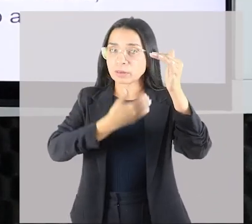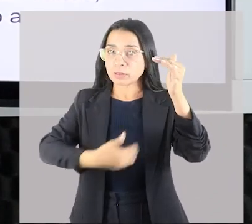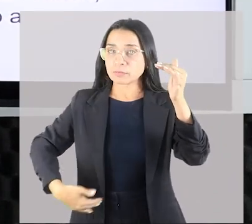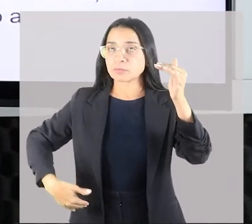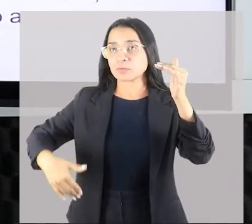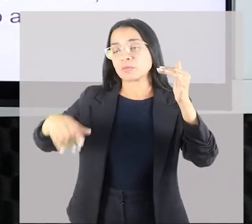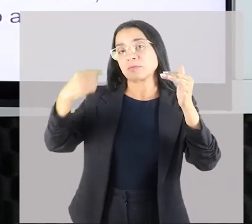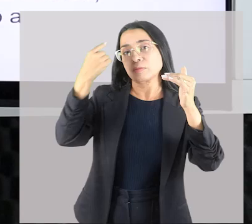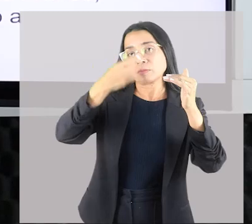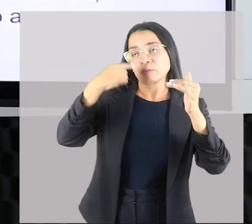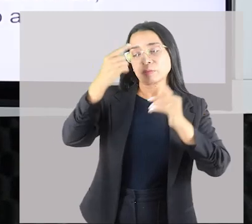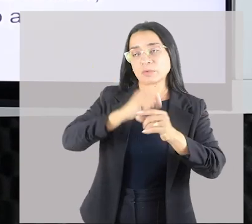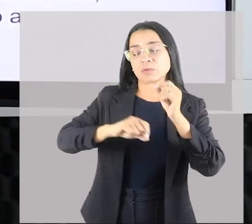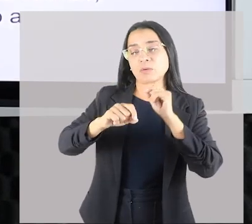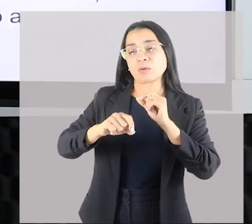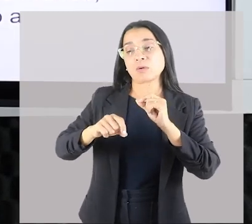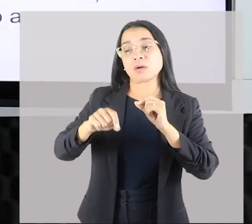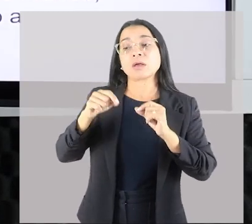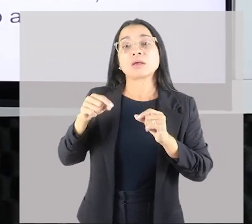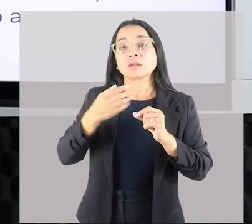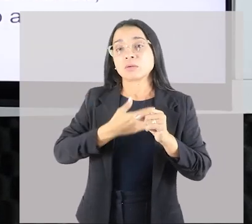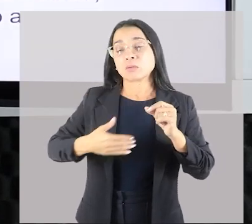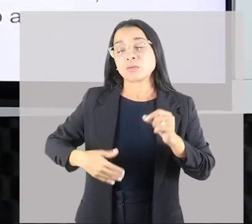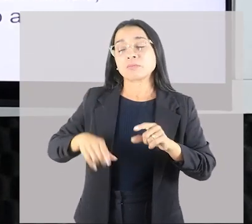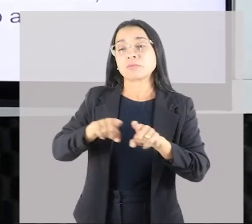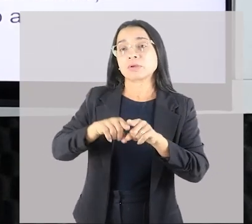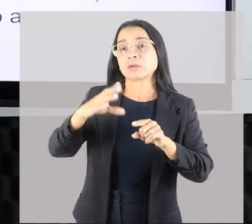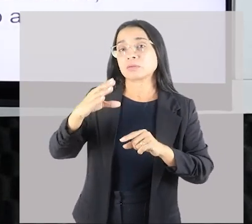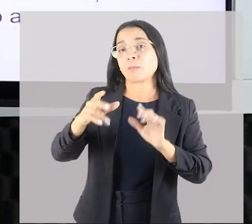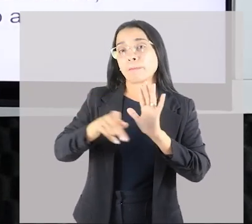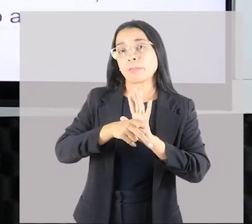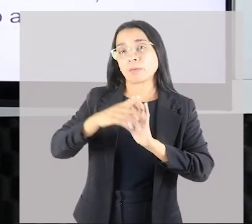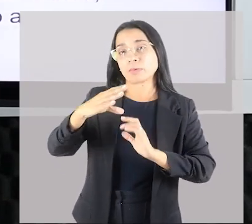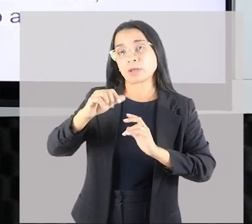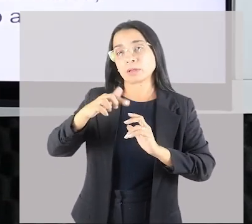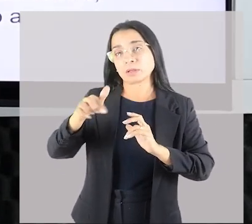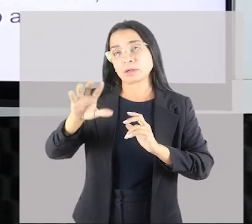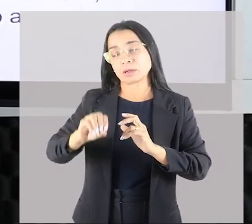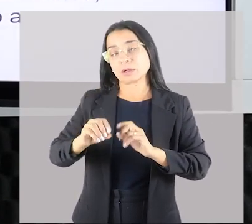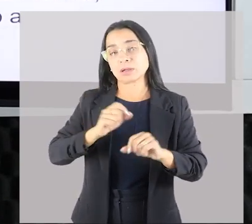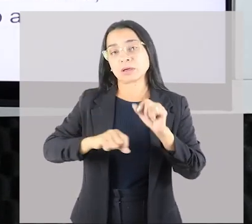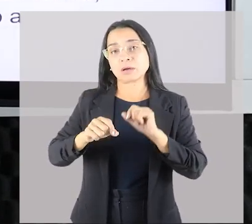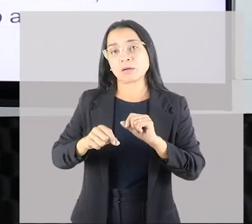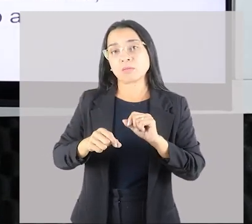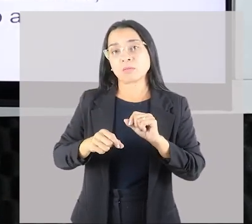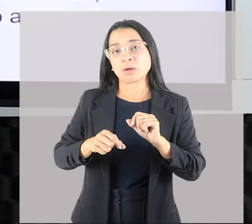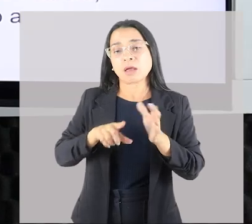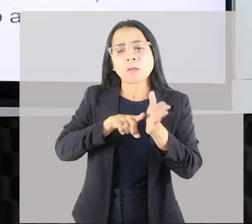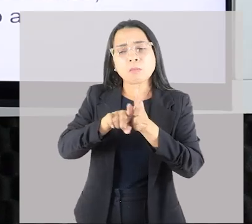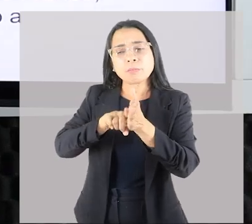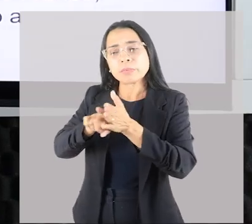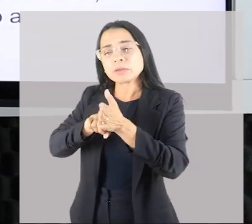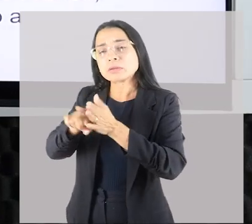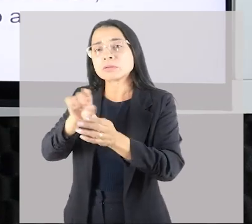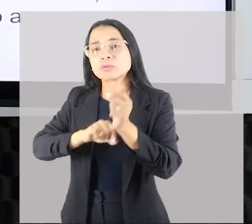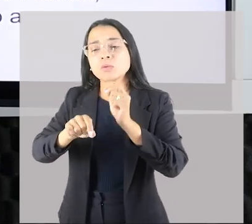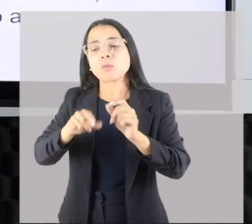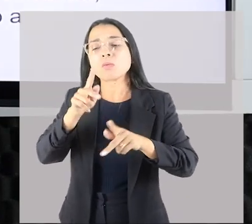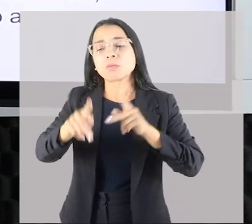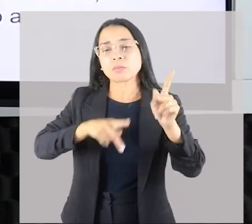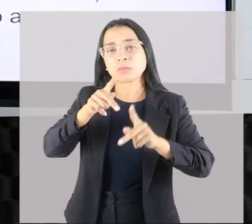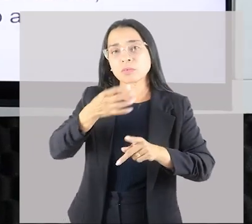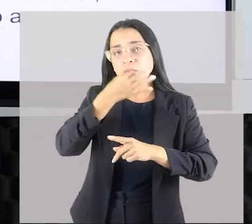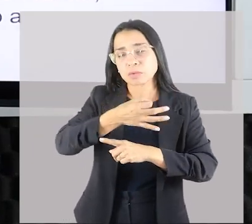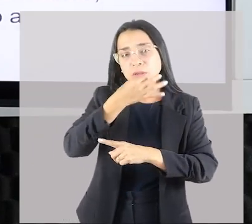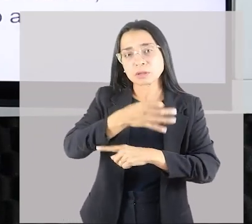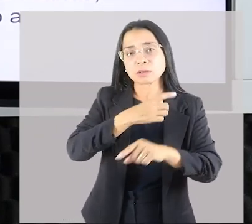esse governo catalão, tá certo? Ele propôs um referendo, ou seja, ele consultou a população do que a população